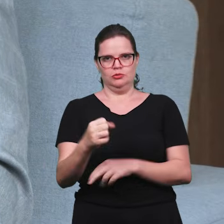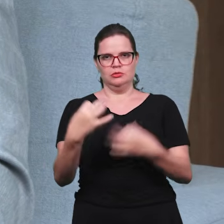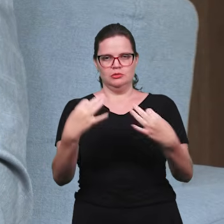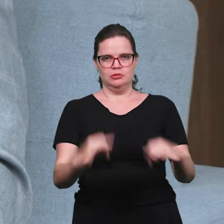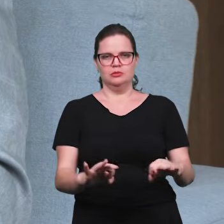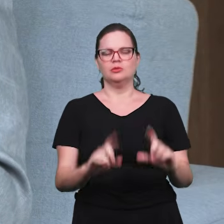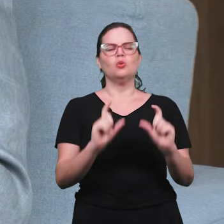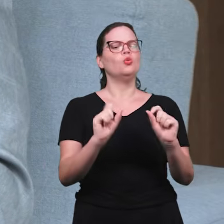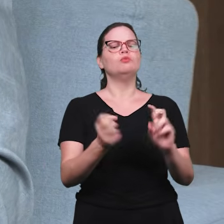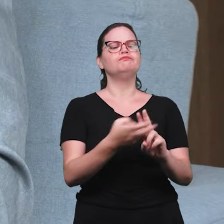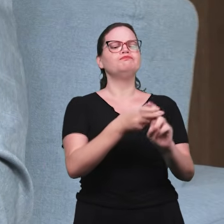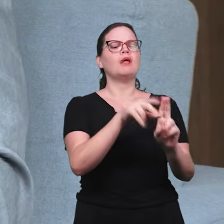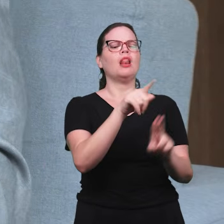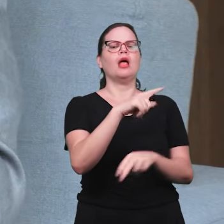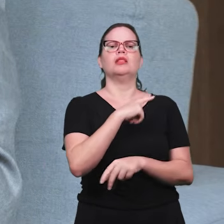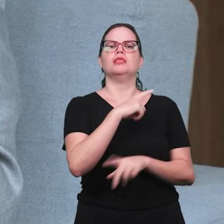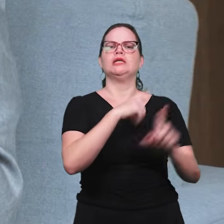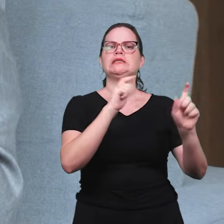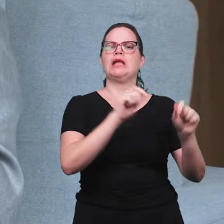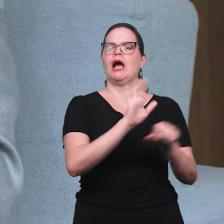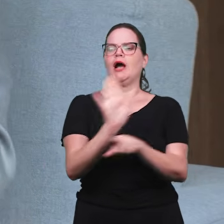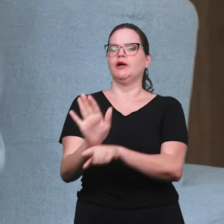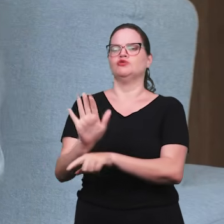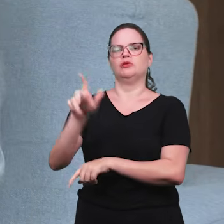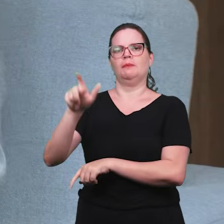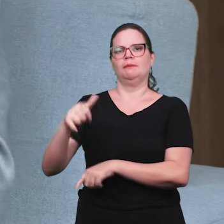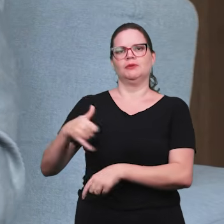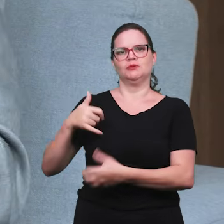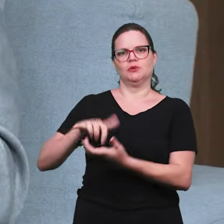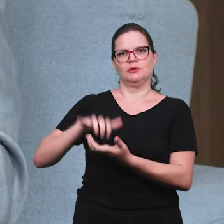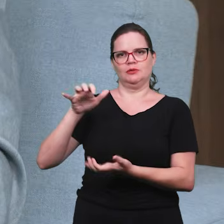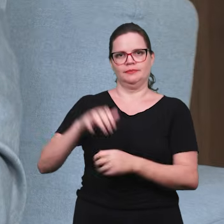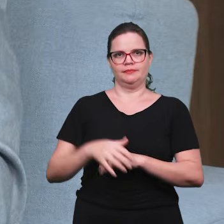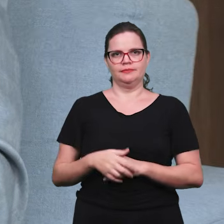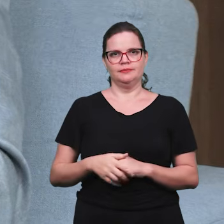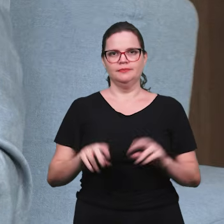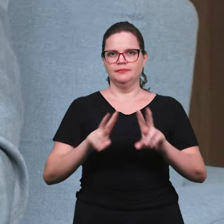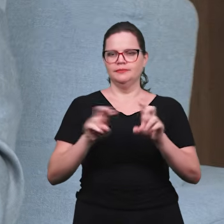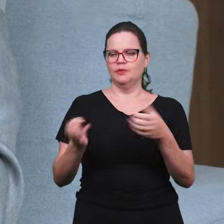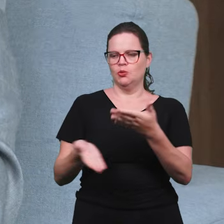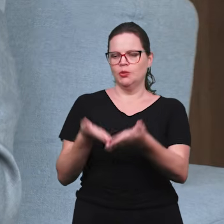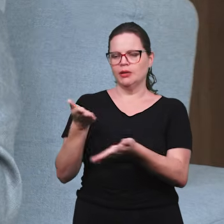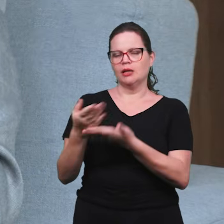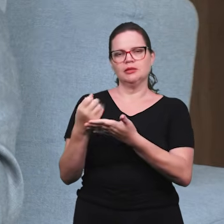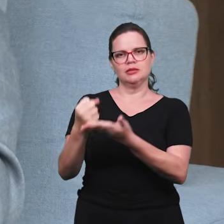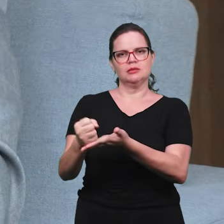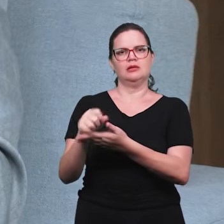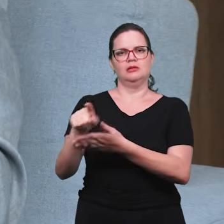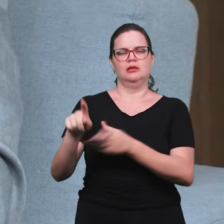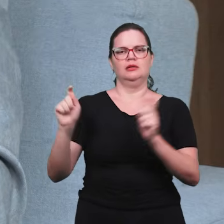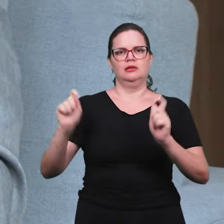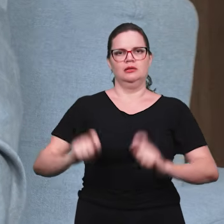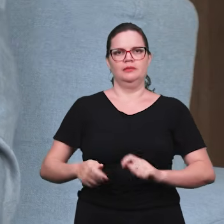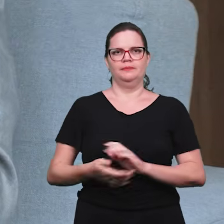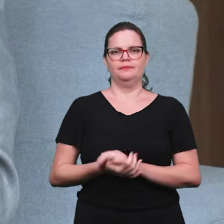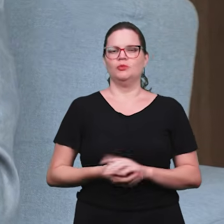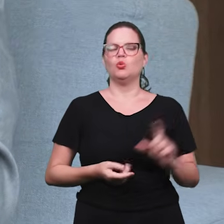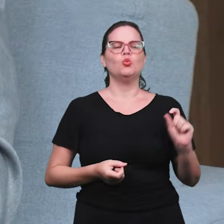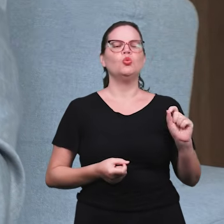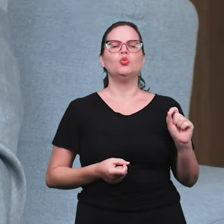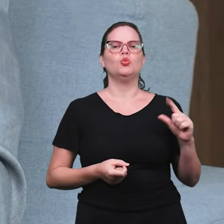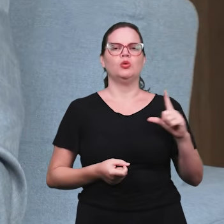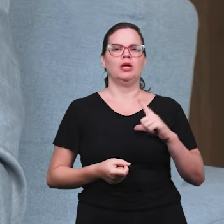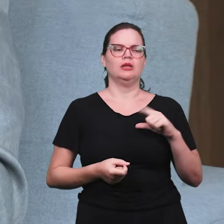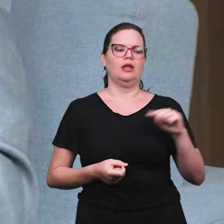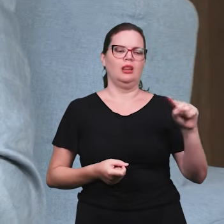que nós podemos encontrar para a pessoa idosa nesse contexto mesmo, desse lado, desse cuidado, dessa assistência voltada para o